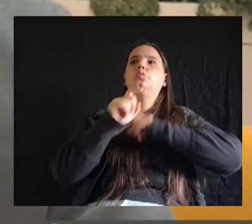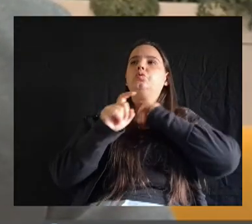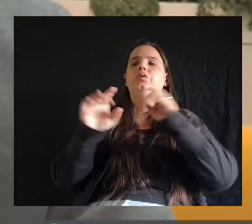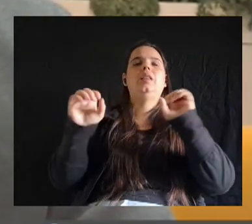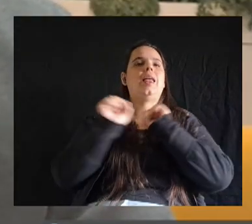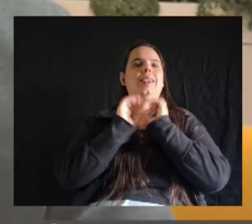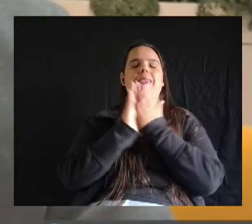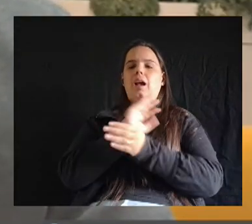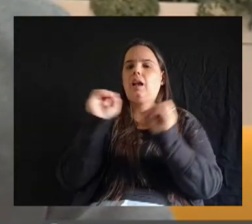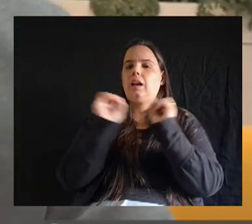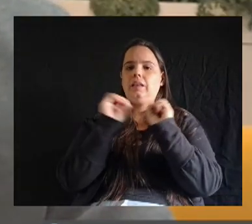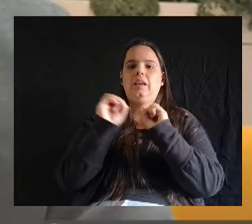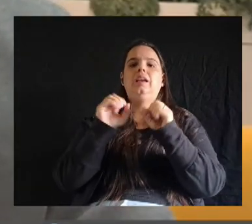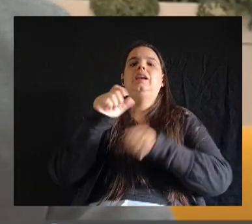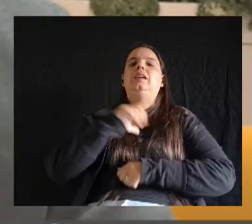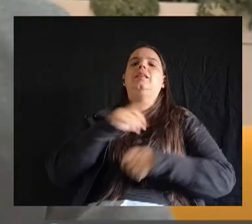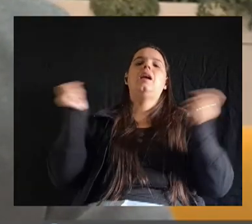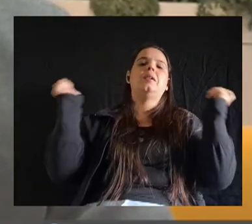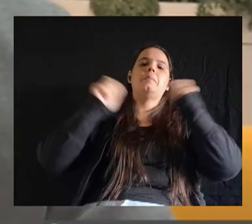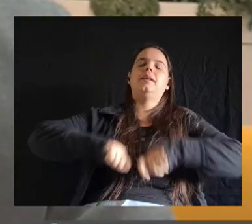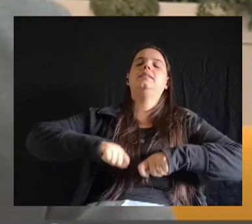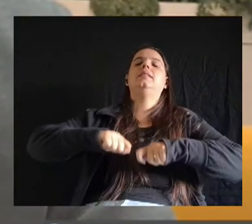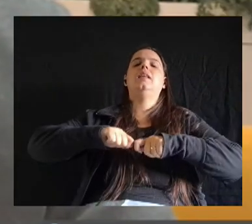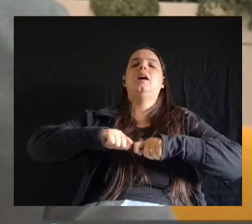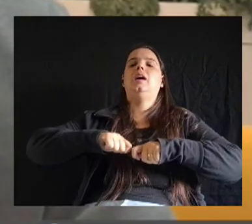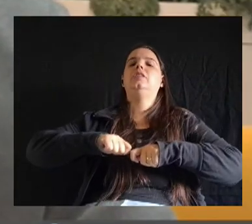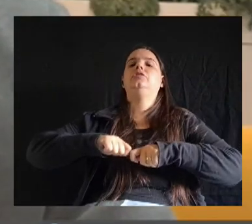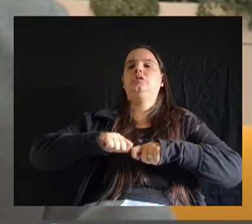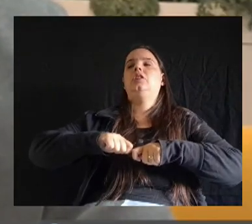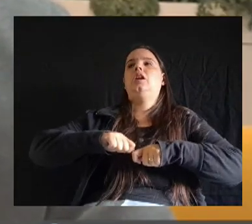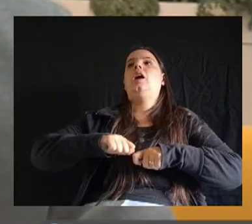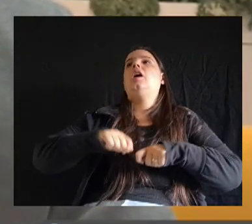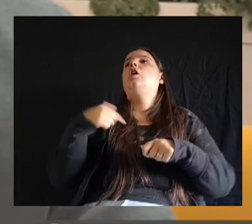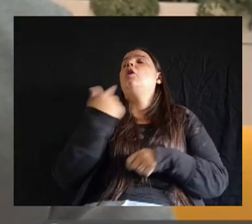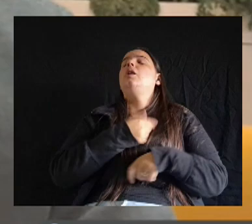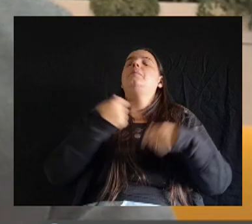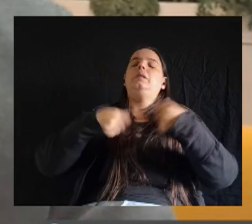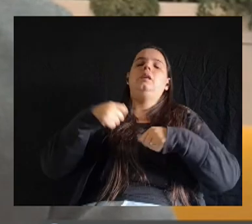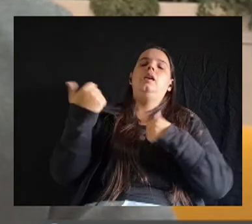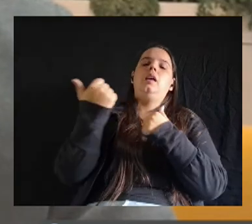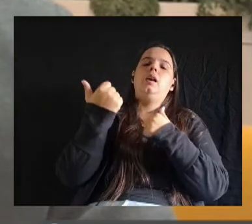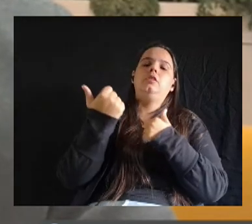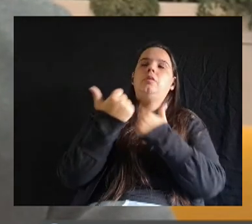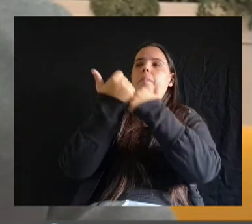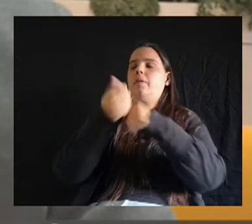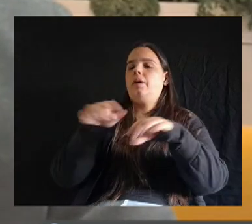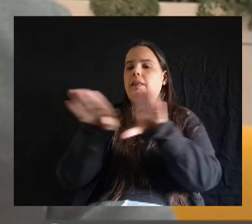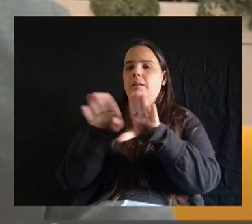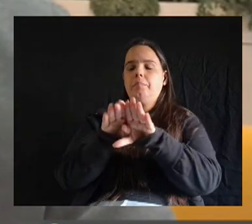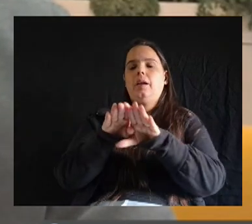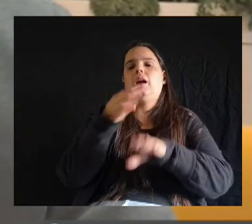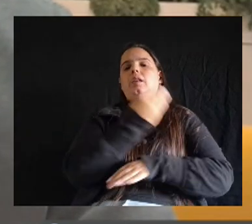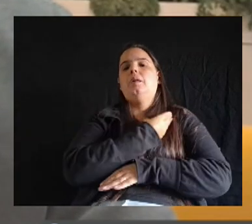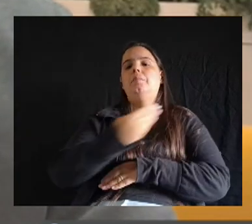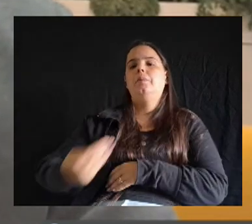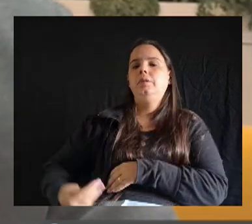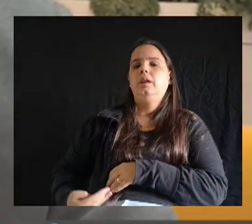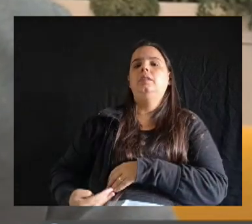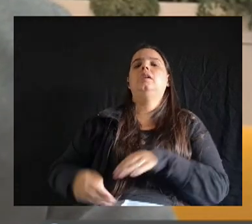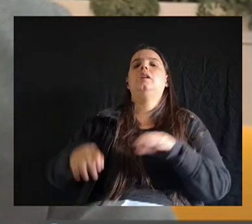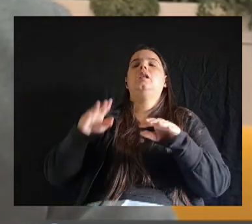importante que a gente também tenha o apoio das políticas públicas, tá? Inclusive na localidade, né, as políticas municipais